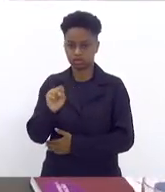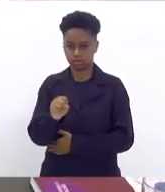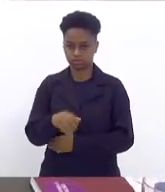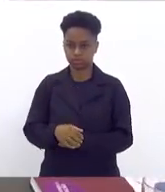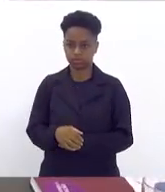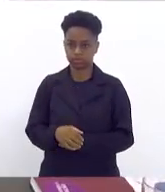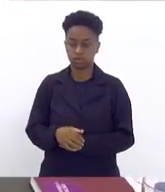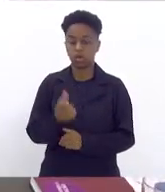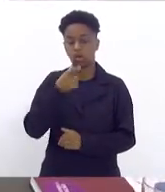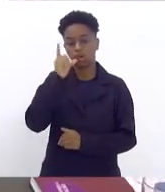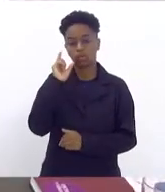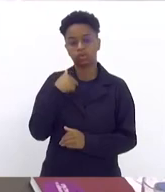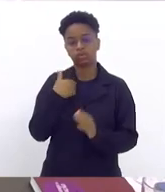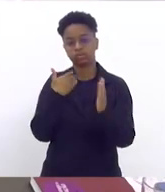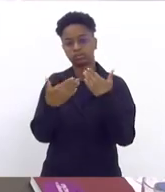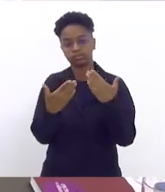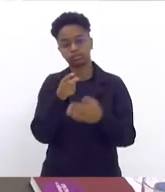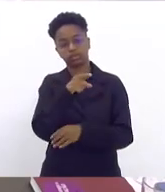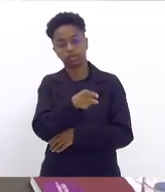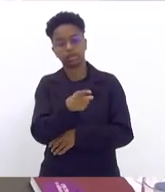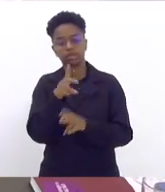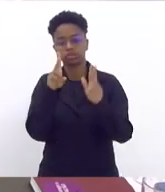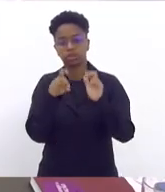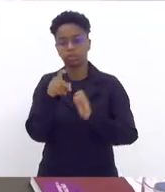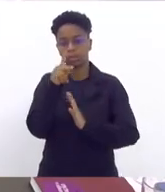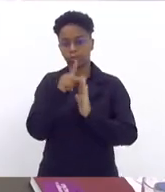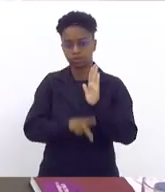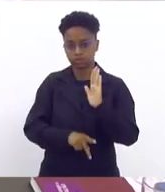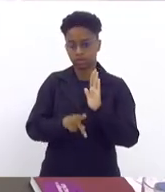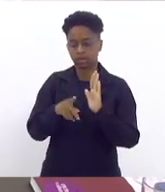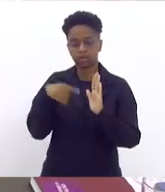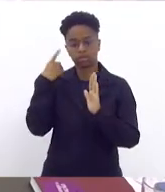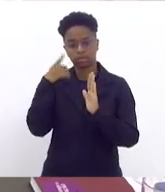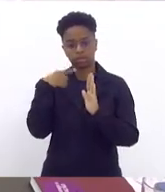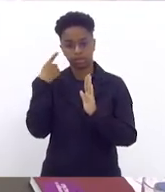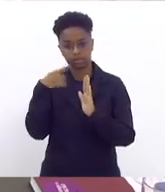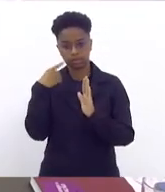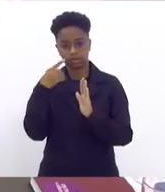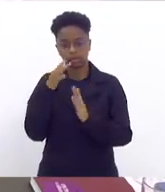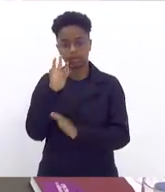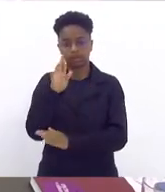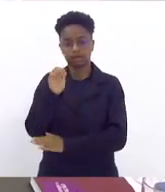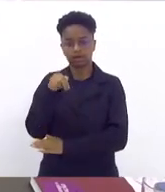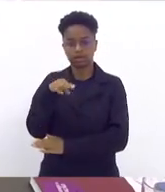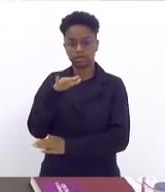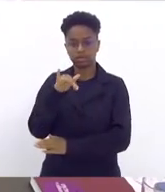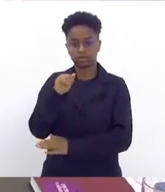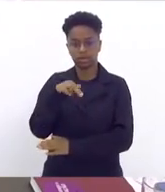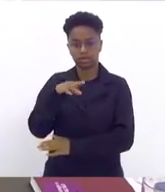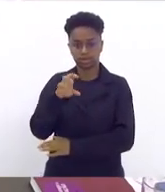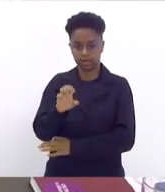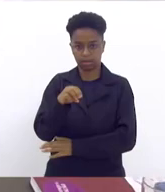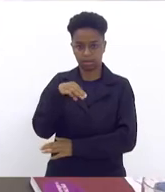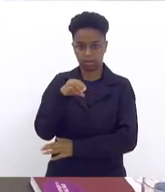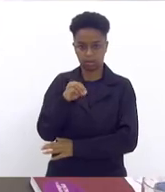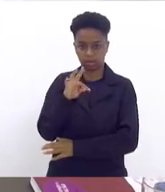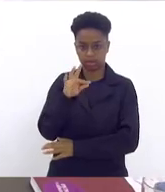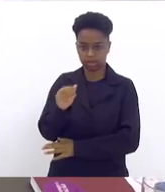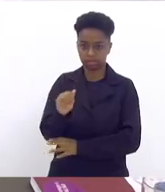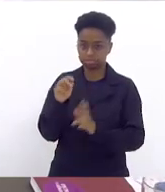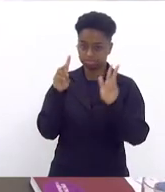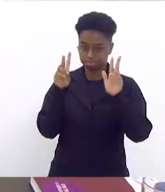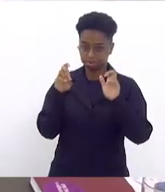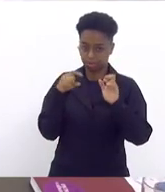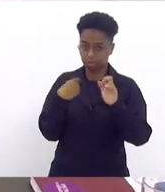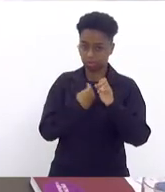vossa excelência no plenário sobre um projeto da deputada Franciane Mota, sobre esse tema que nós estamos